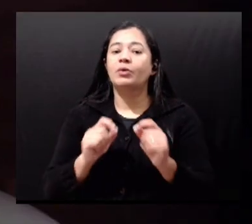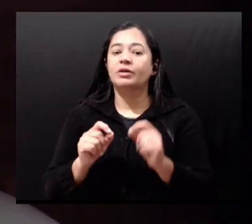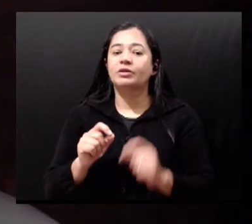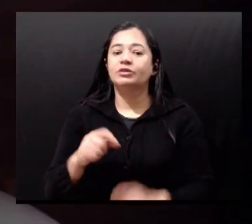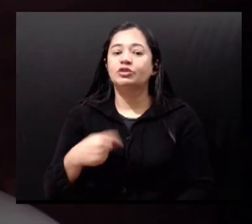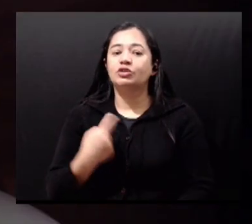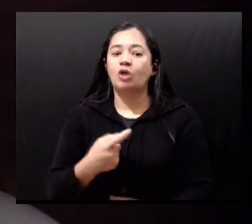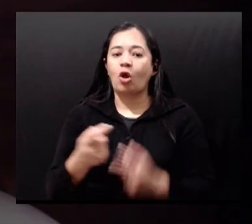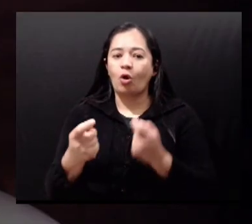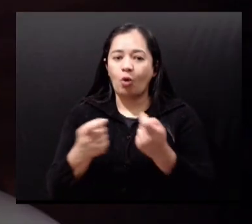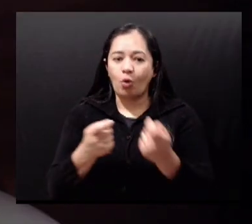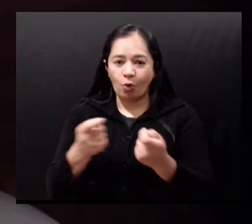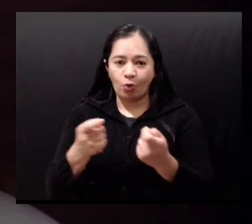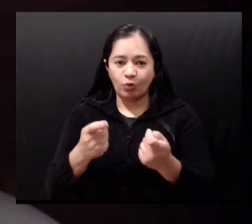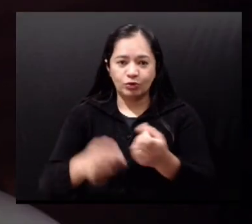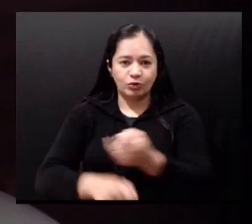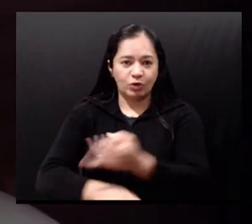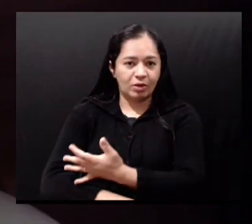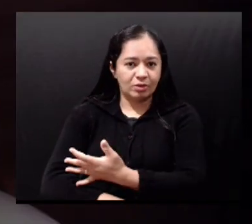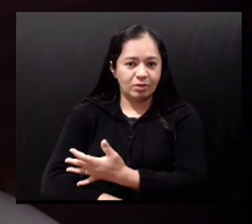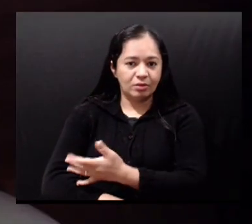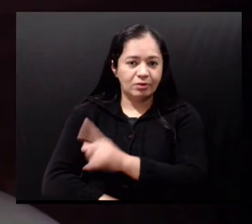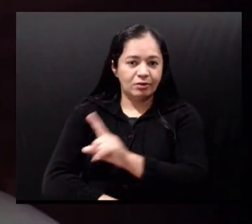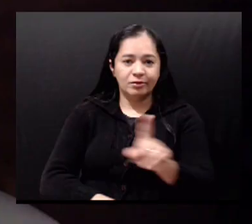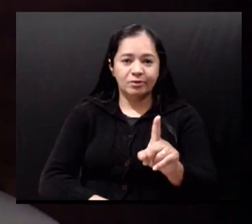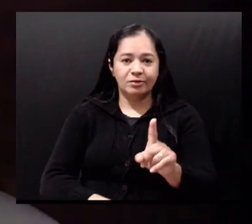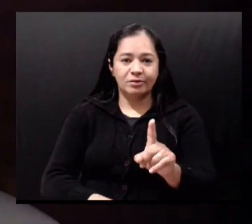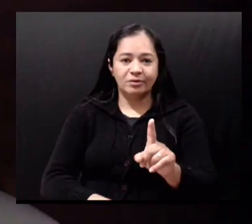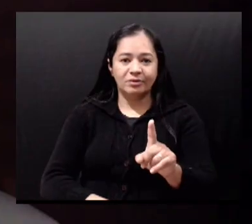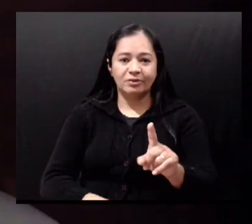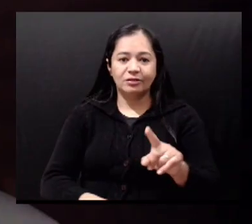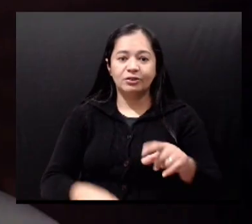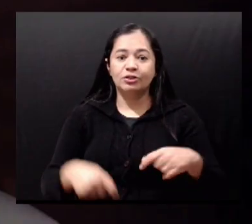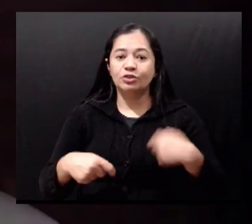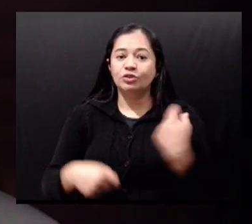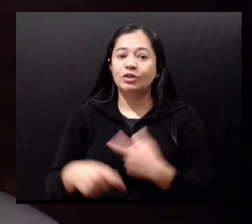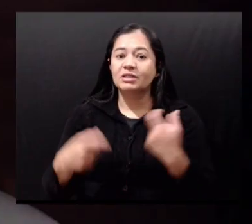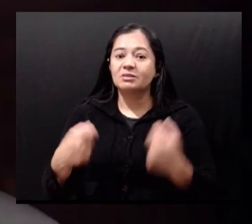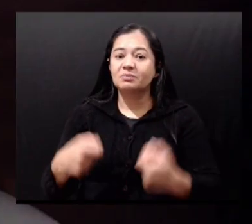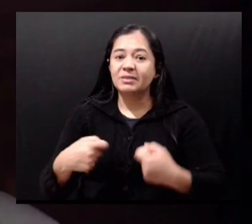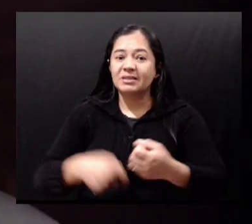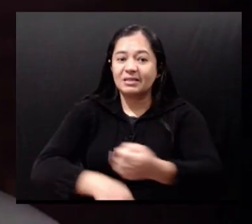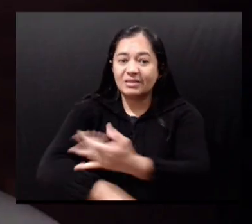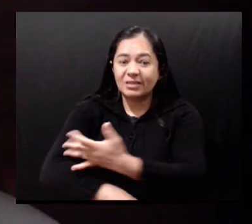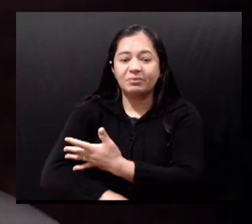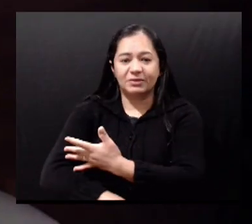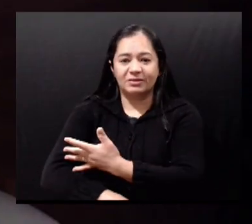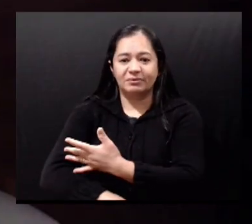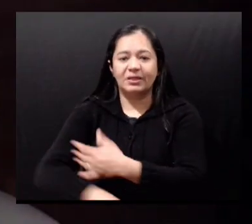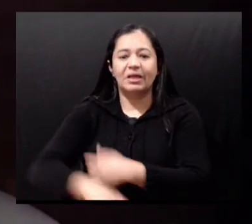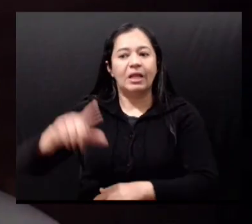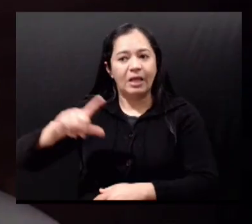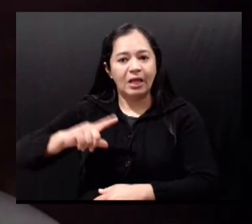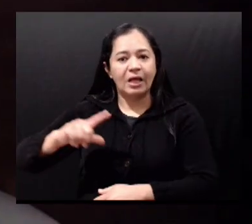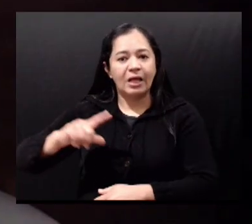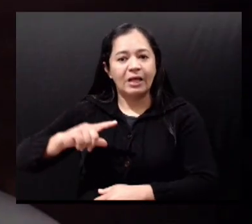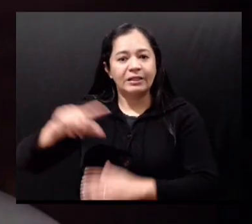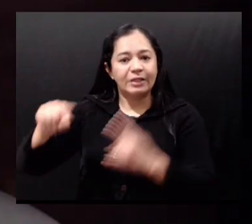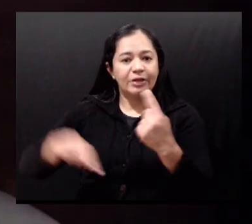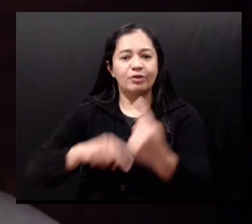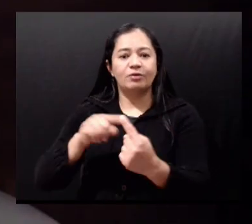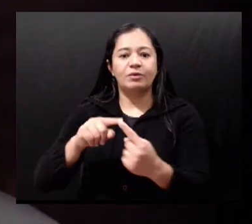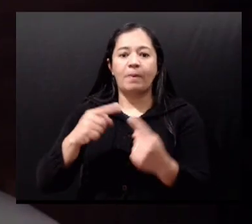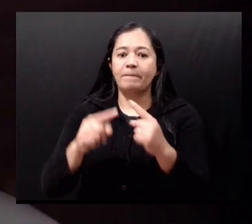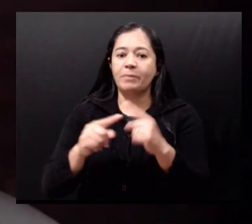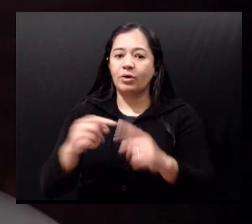as emoções. A gente precisa das emoções, elas têm uma função para a gente. Elas dizem coisas para nós. É a